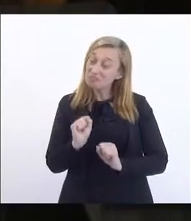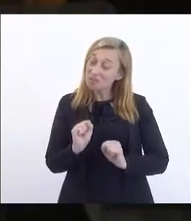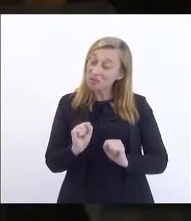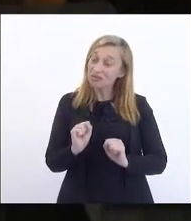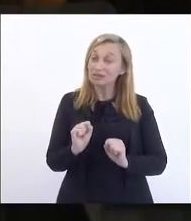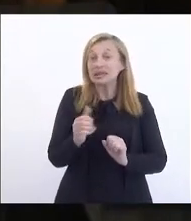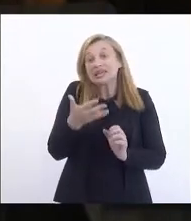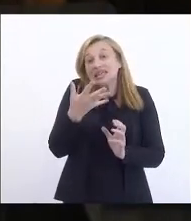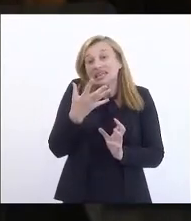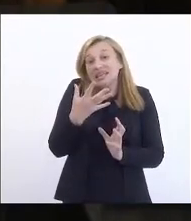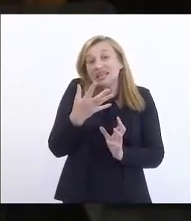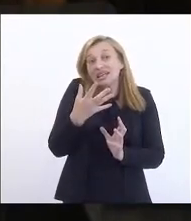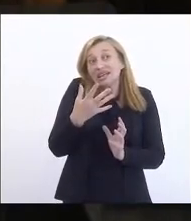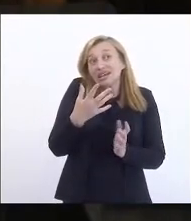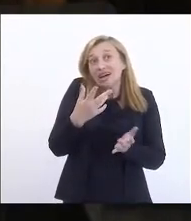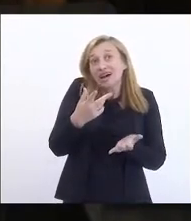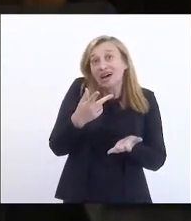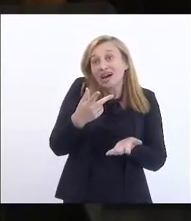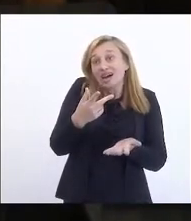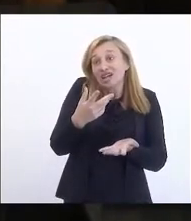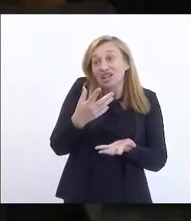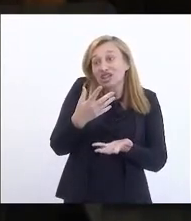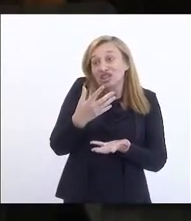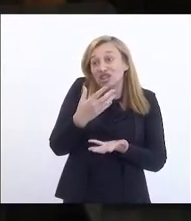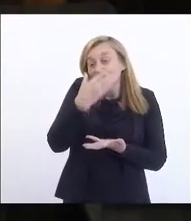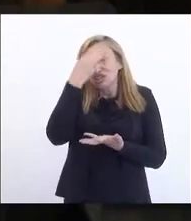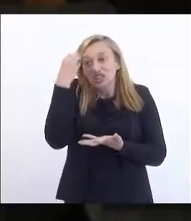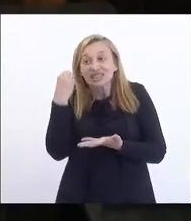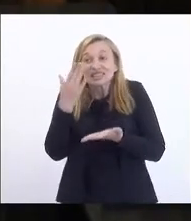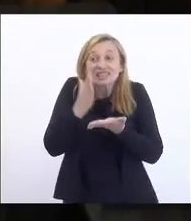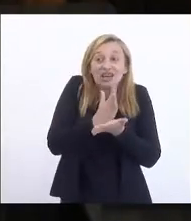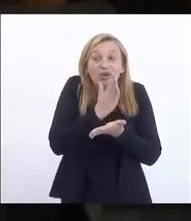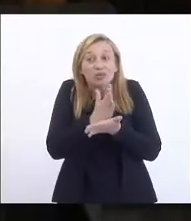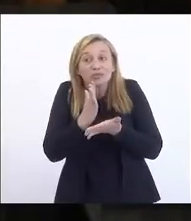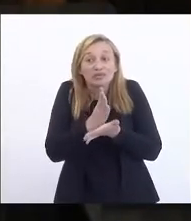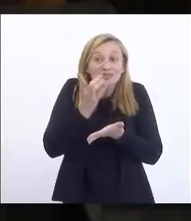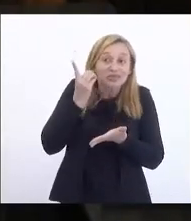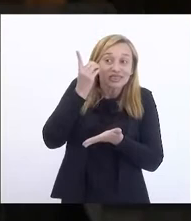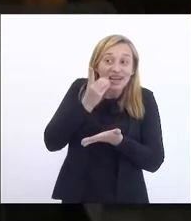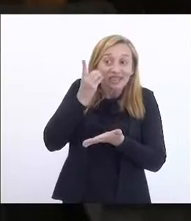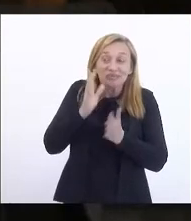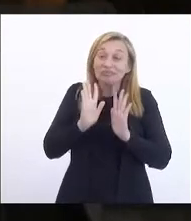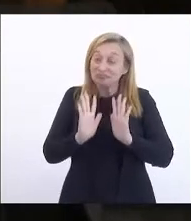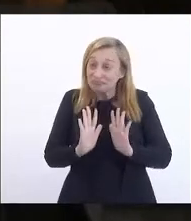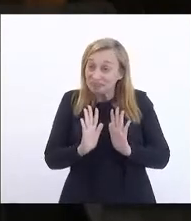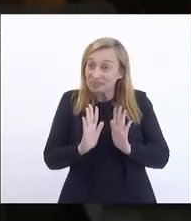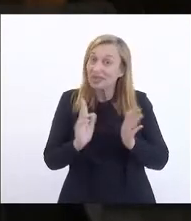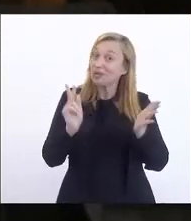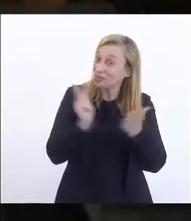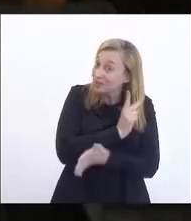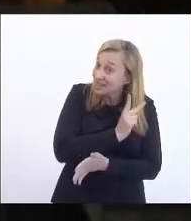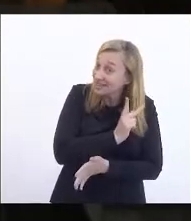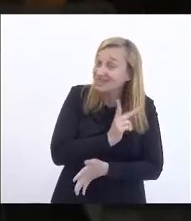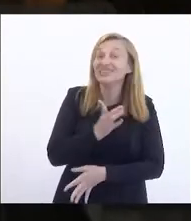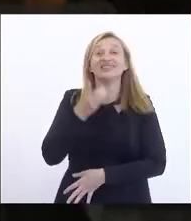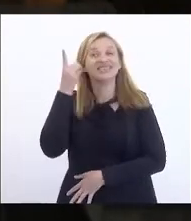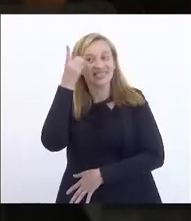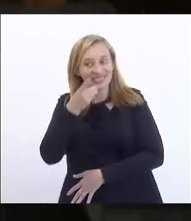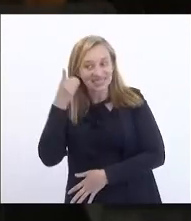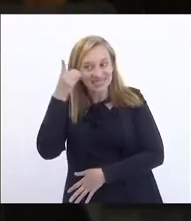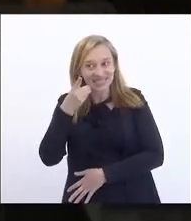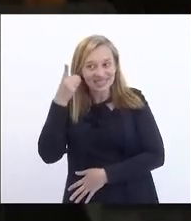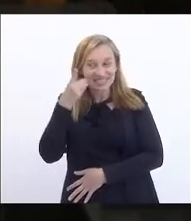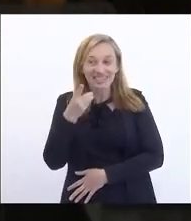ter ocorrido algum esquecimento. E ocorreu, deputado